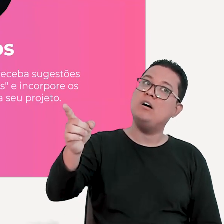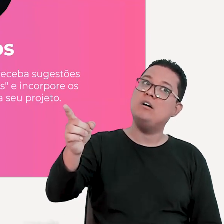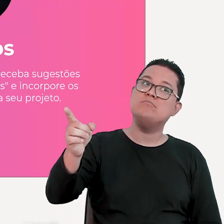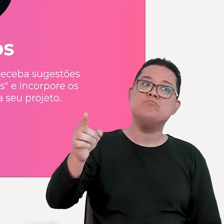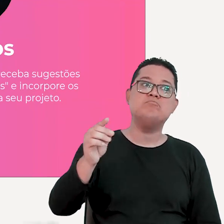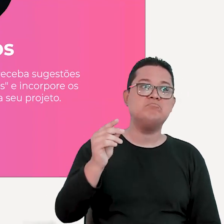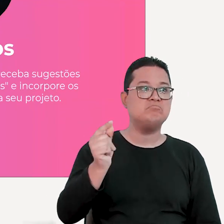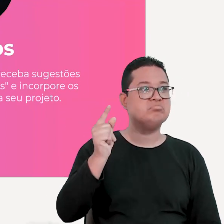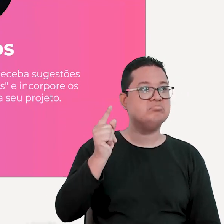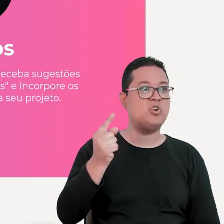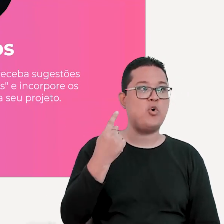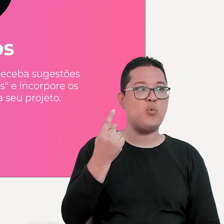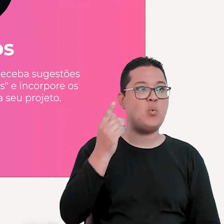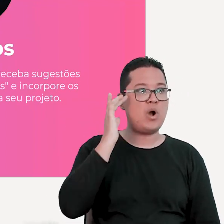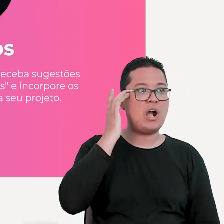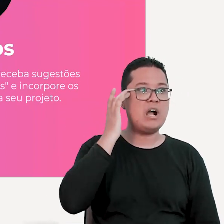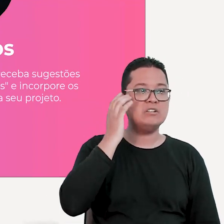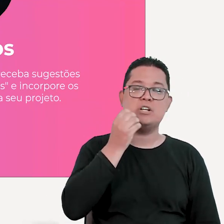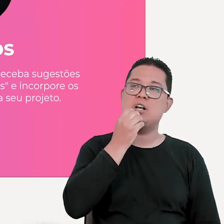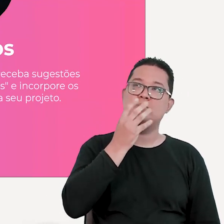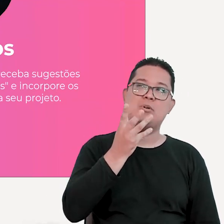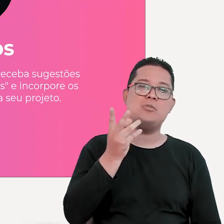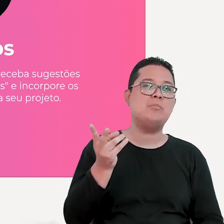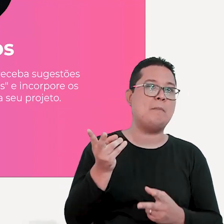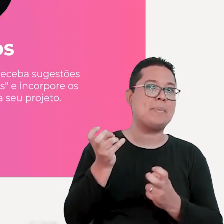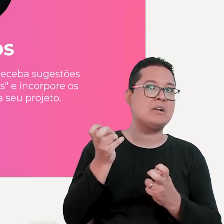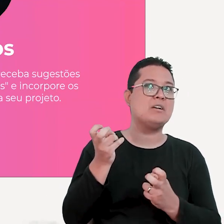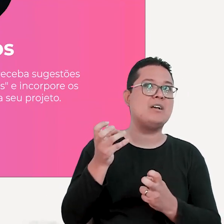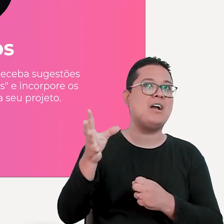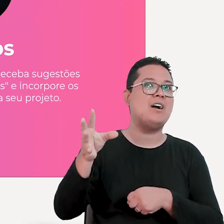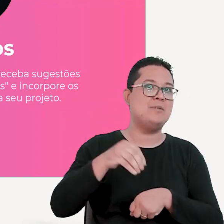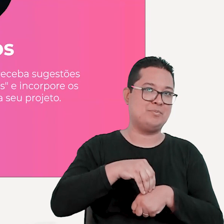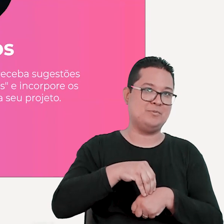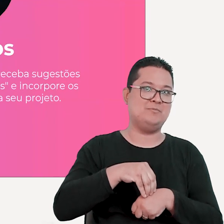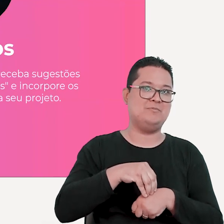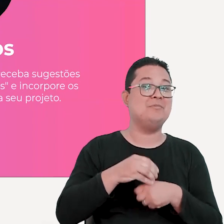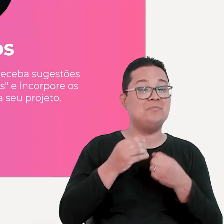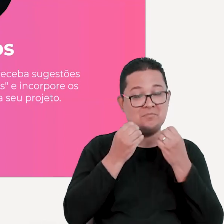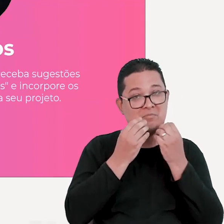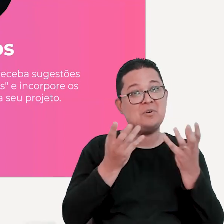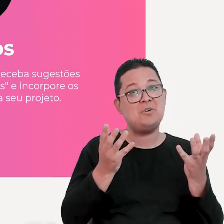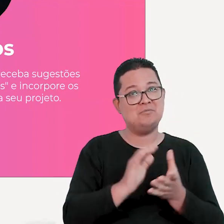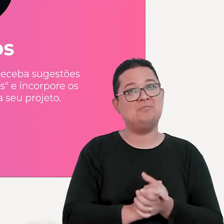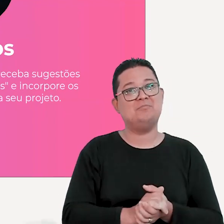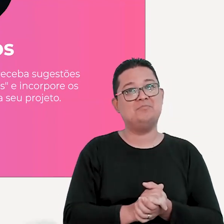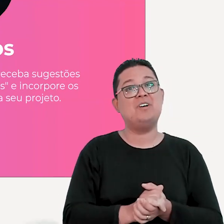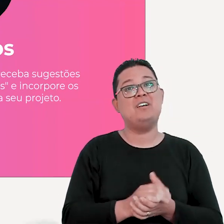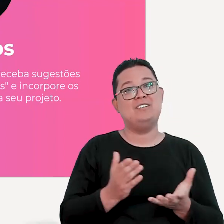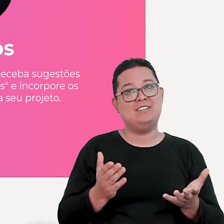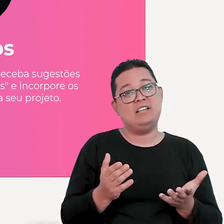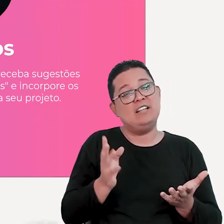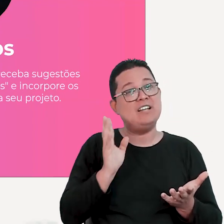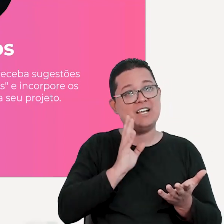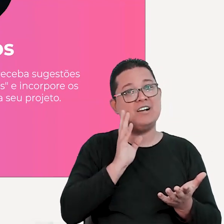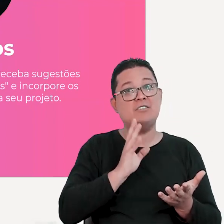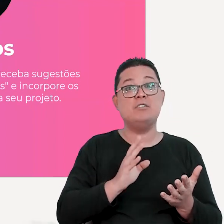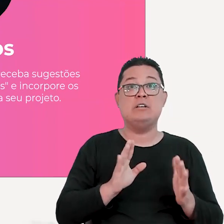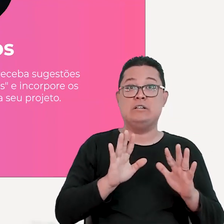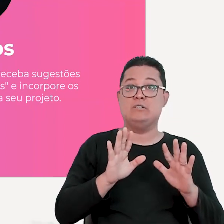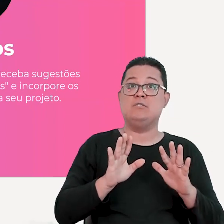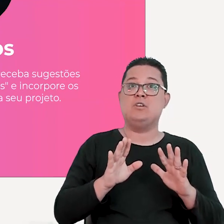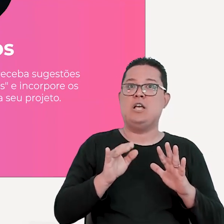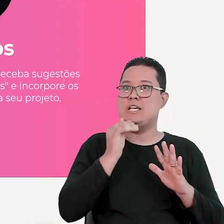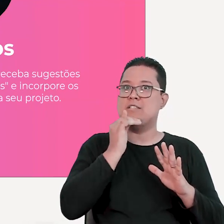que a gente não teve, porque a gente às vezes está com o olhar cansado. Então, receba sim as sugestões de texto dentro do prazo que você